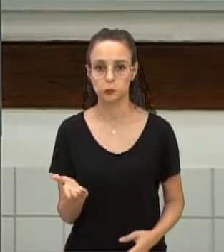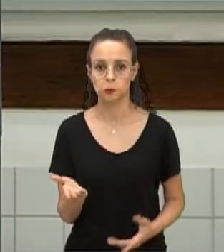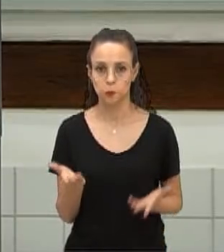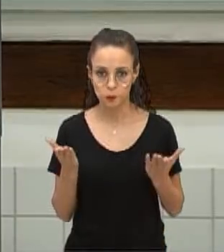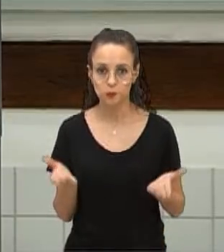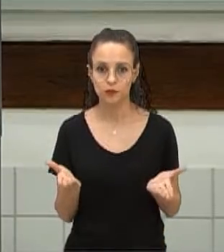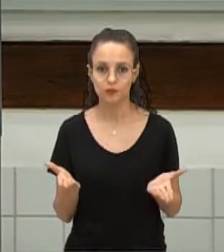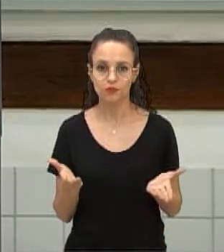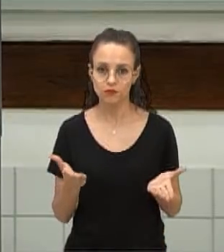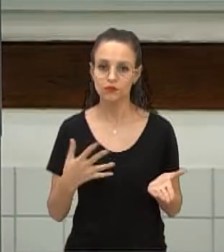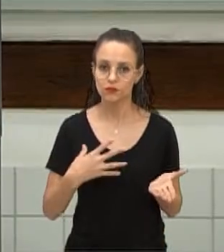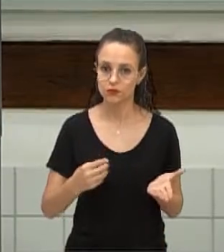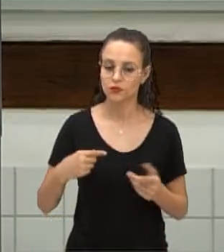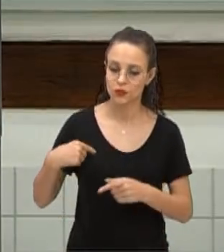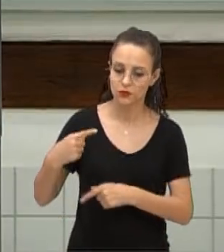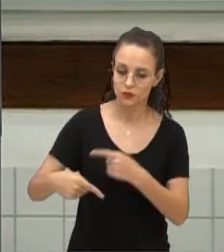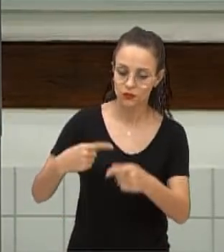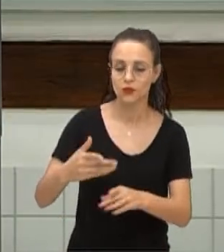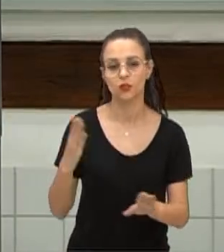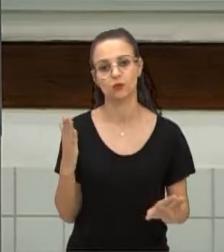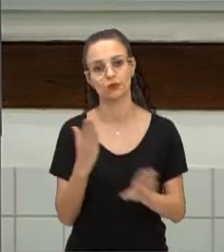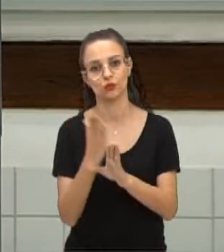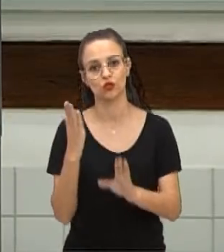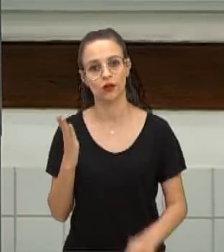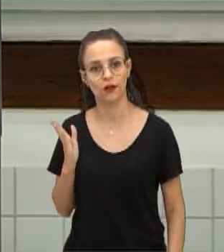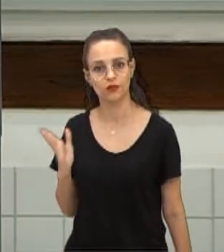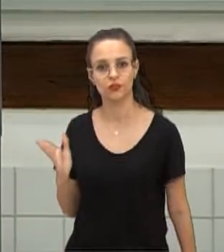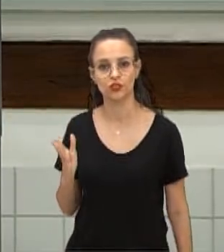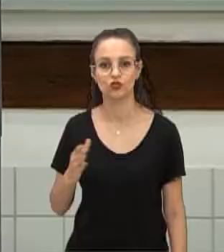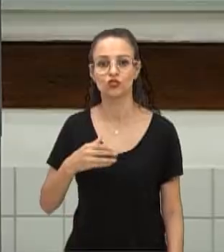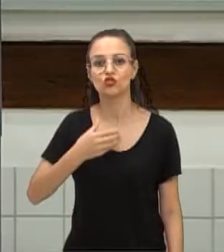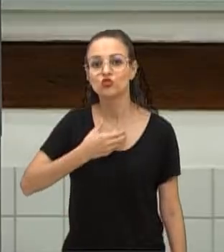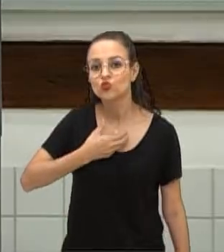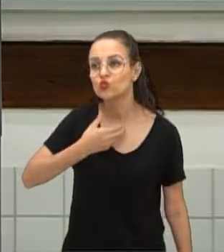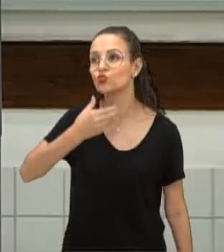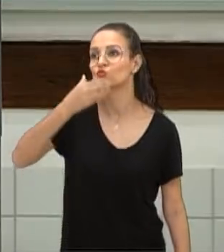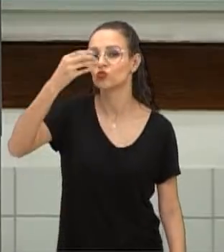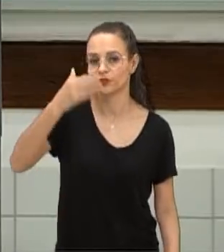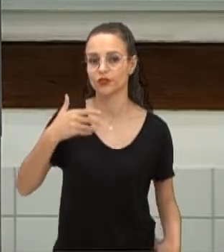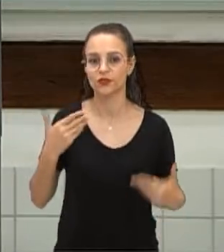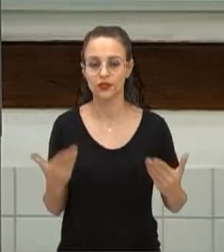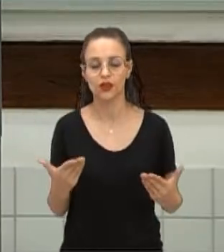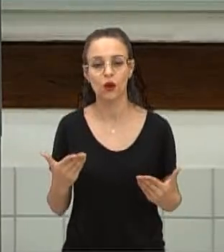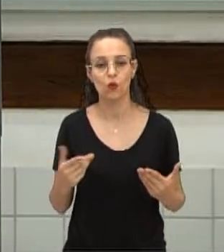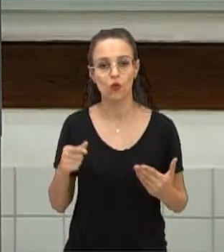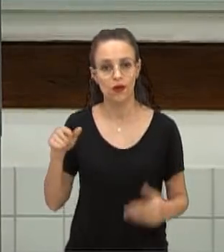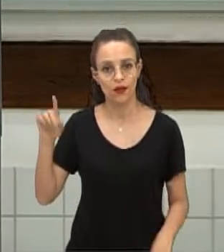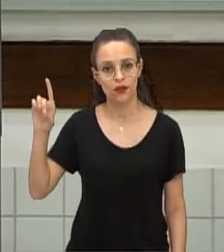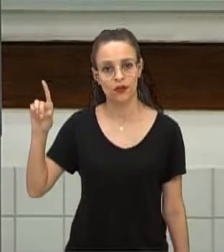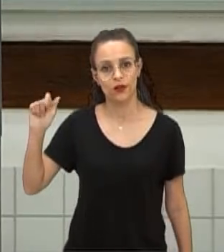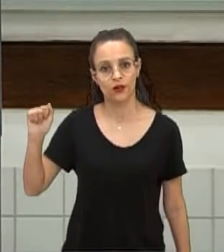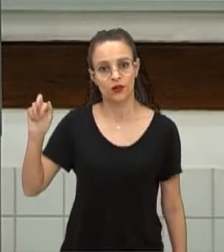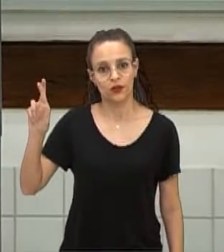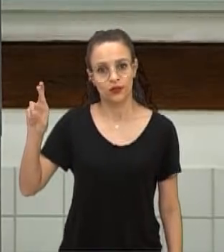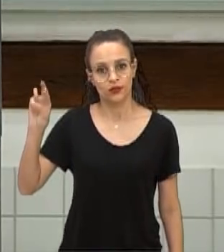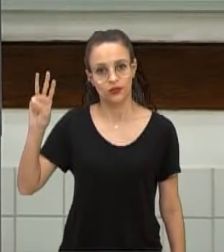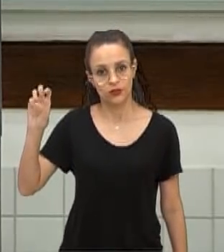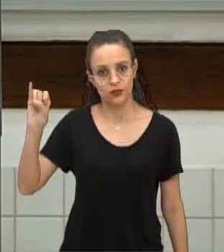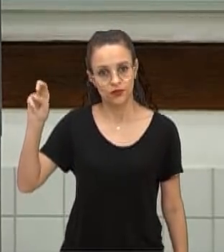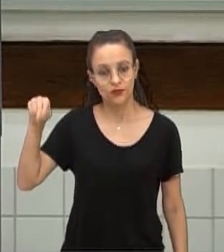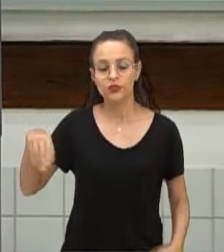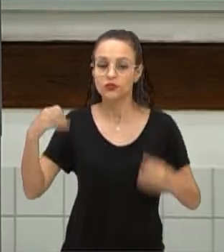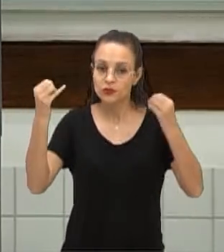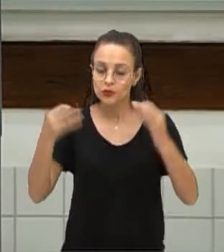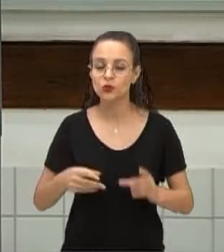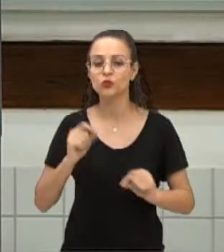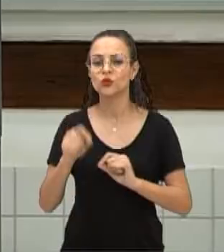da reprodução requerida até pelas girafas de pescoço curto. Então ele diz o seguinte, que quem